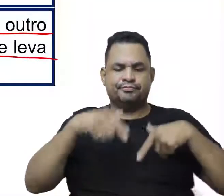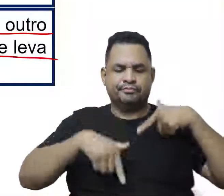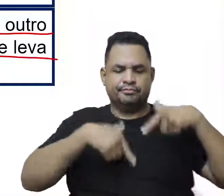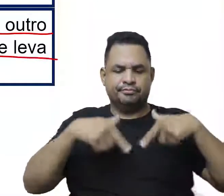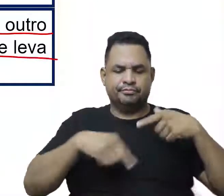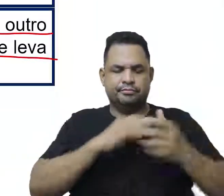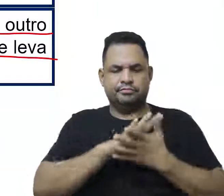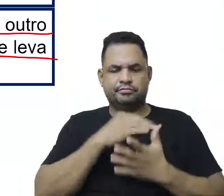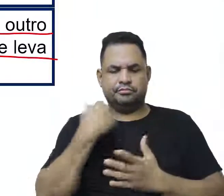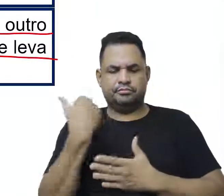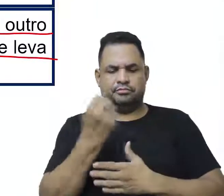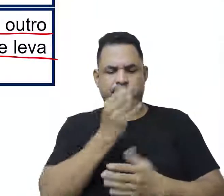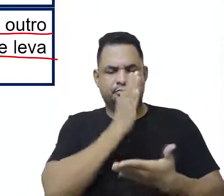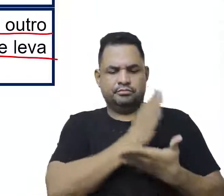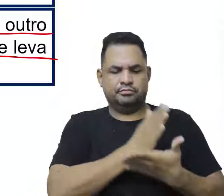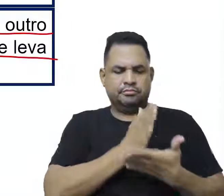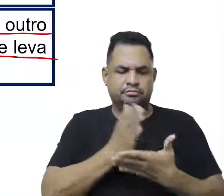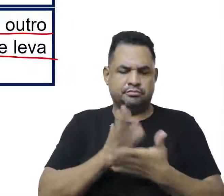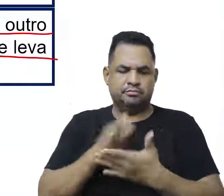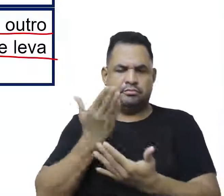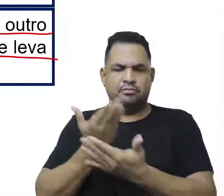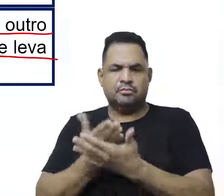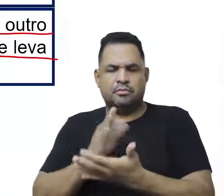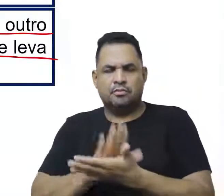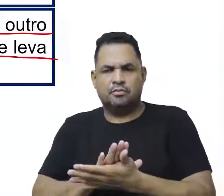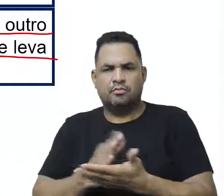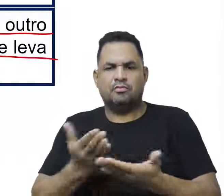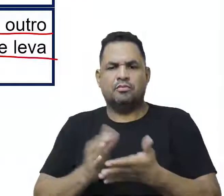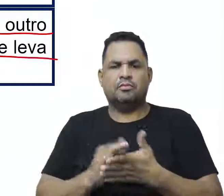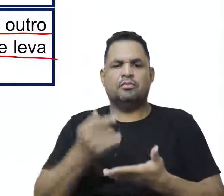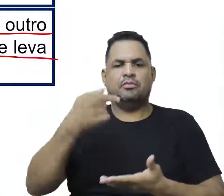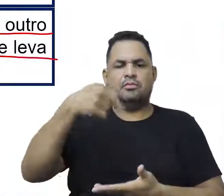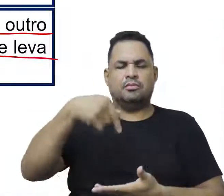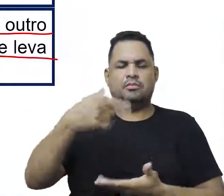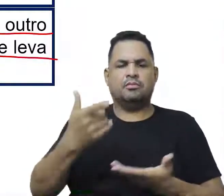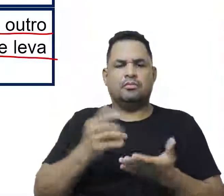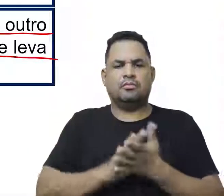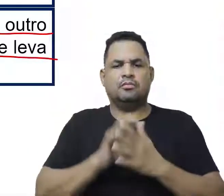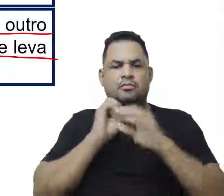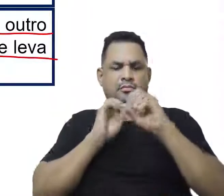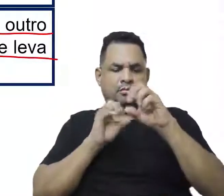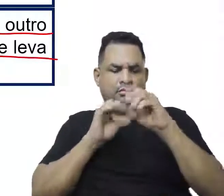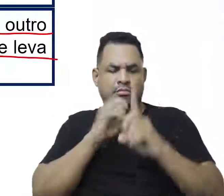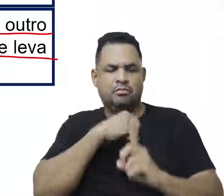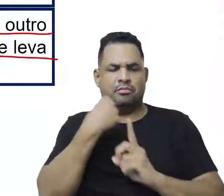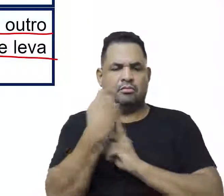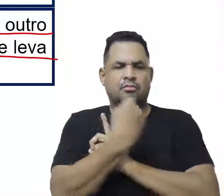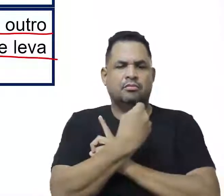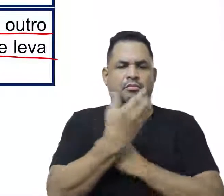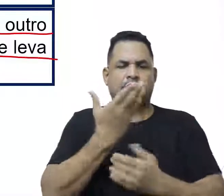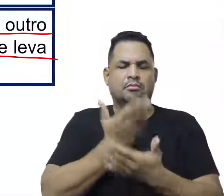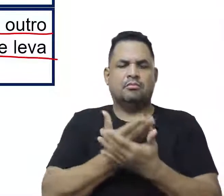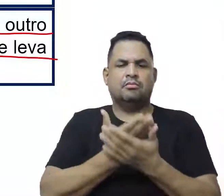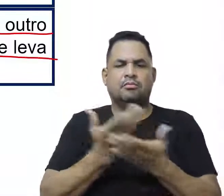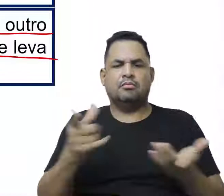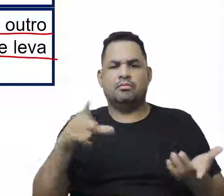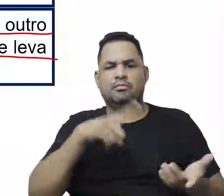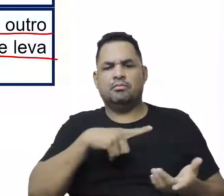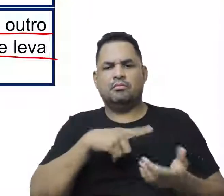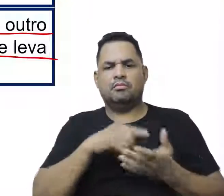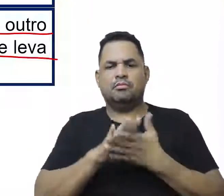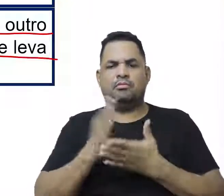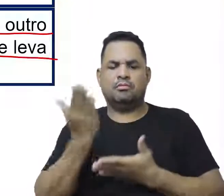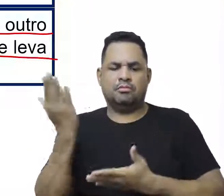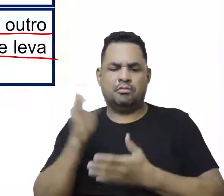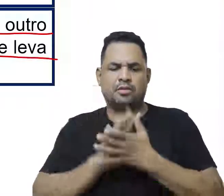trabalho Nossa aqui tá dividido tem um intérprete tô aqui ministrando aula de Sociologia tenho ali os